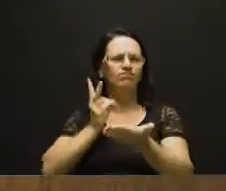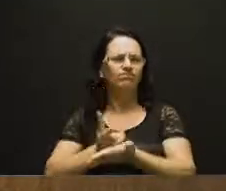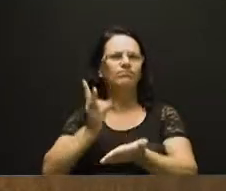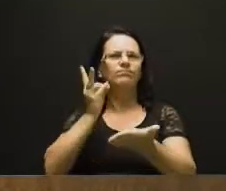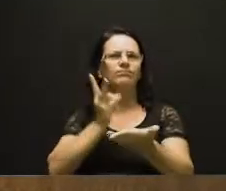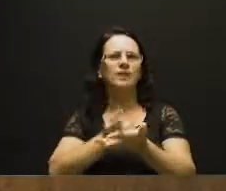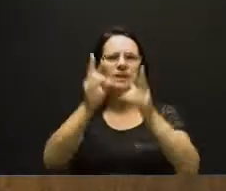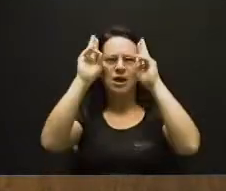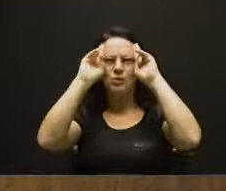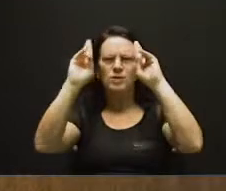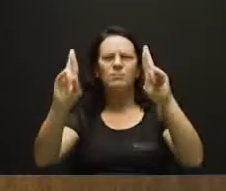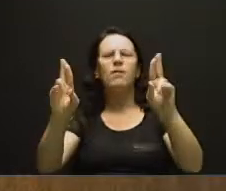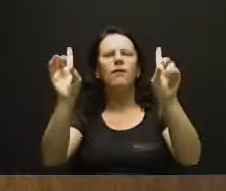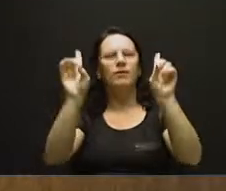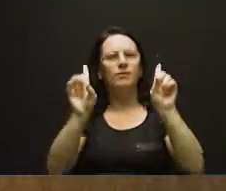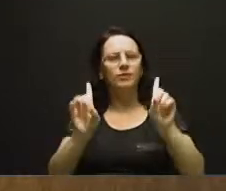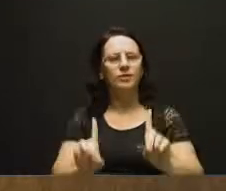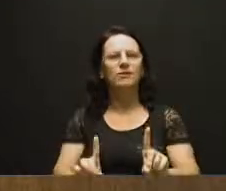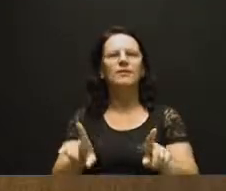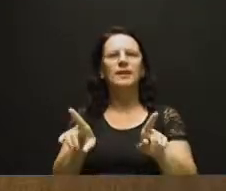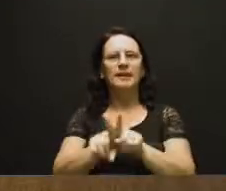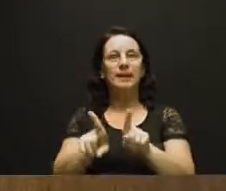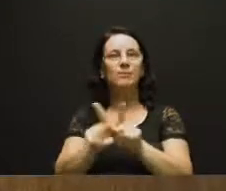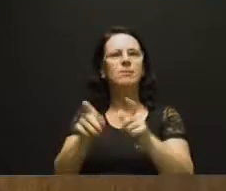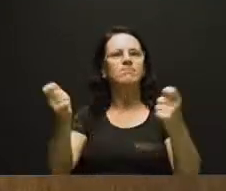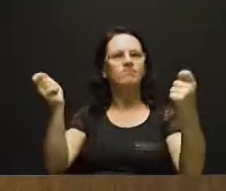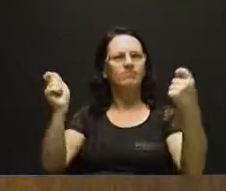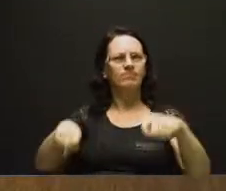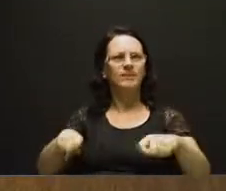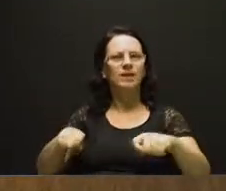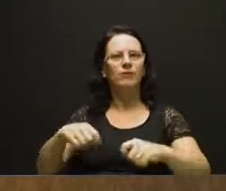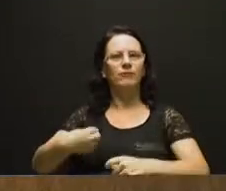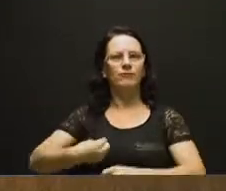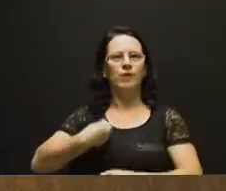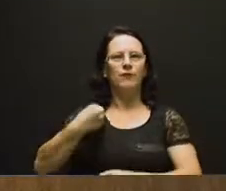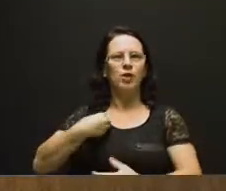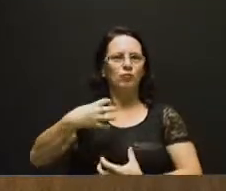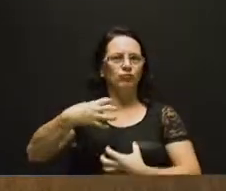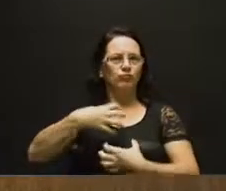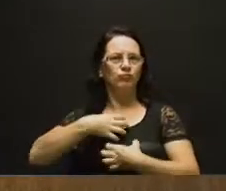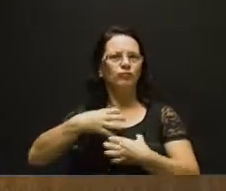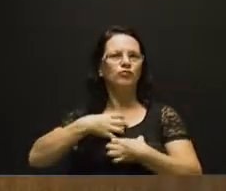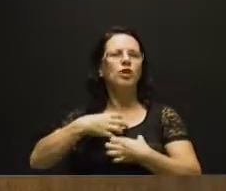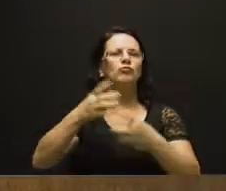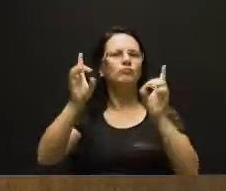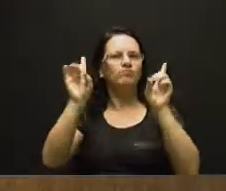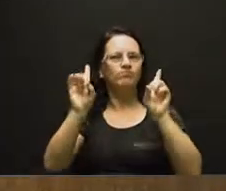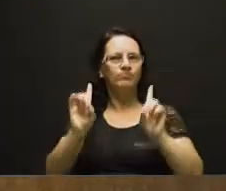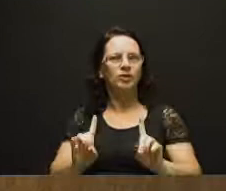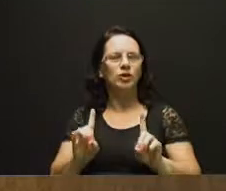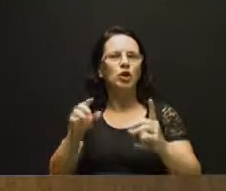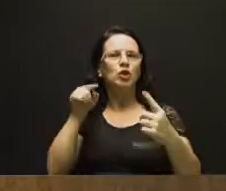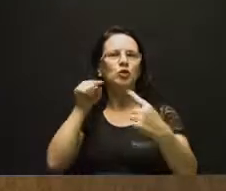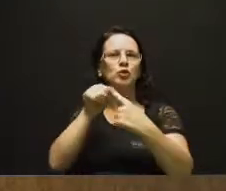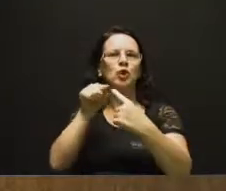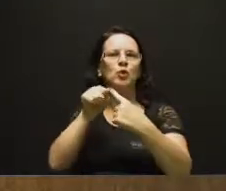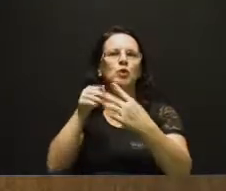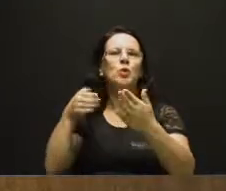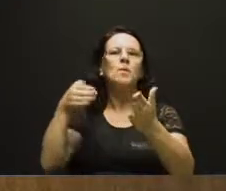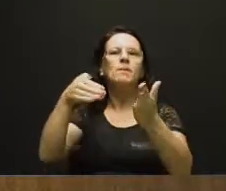respeito aos seus direitos ea garantia de poder viver de forma digna de acordo com suas